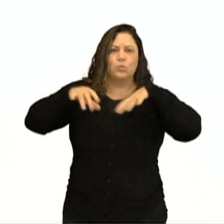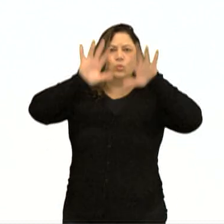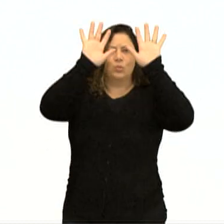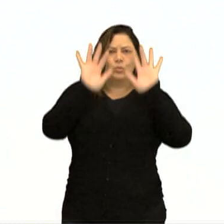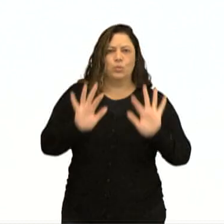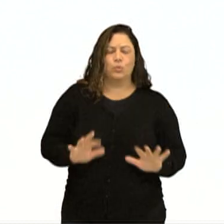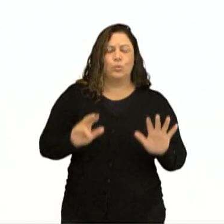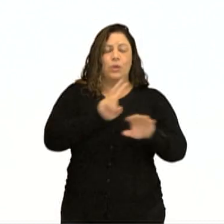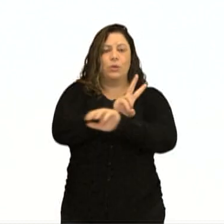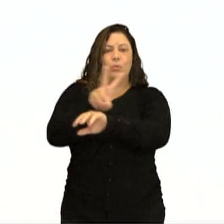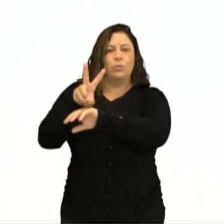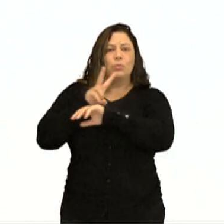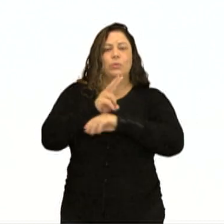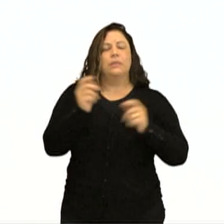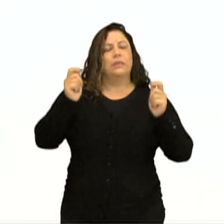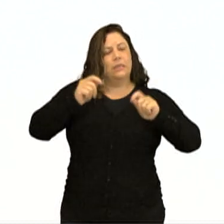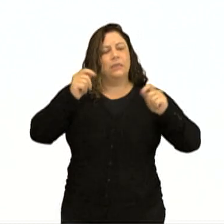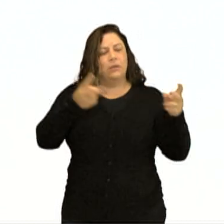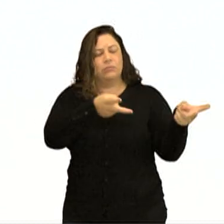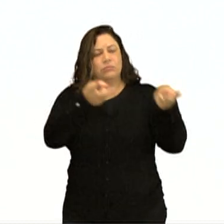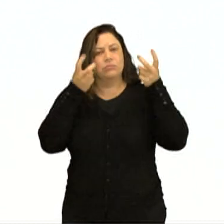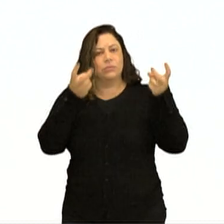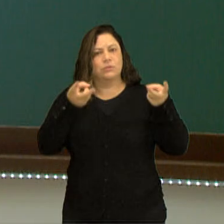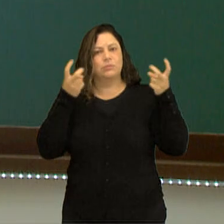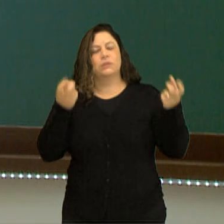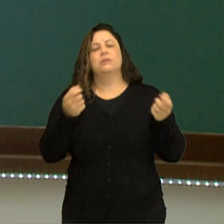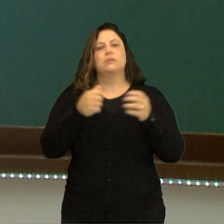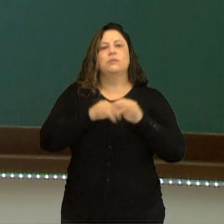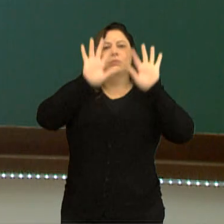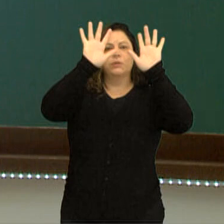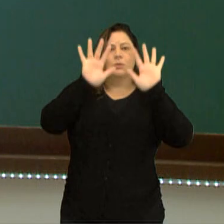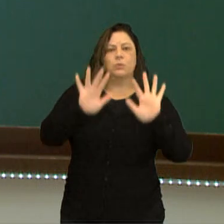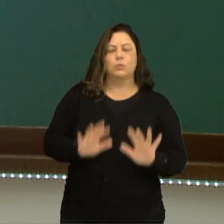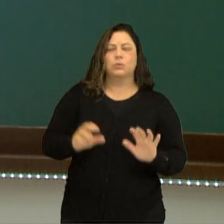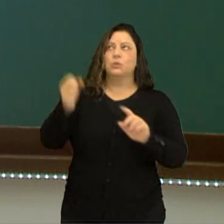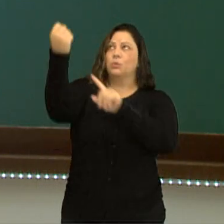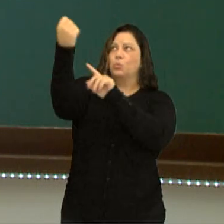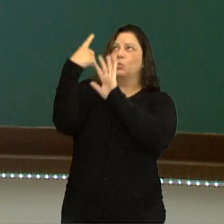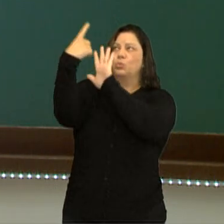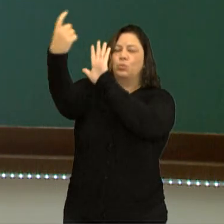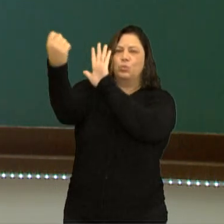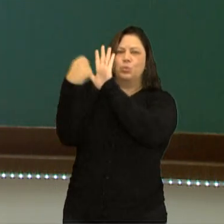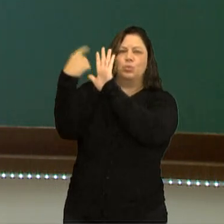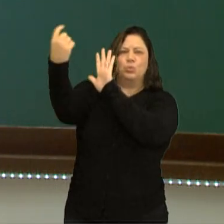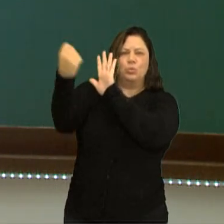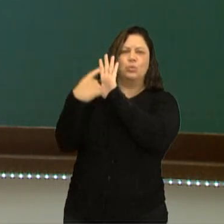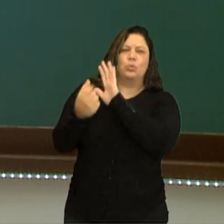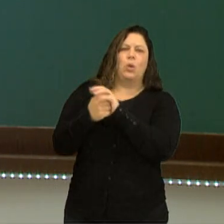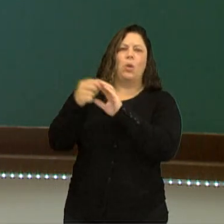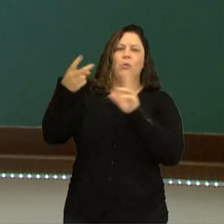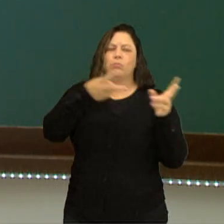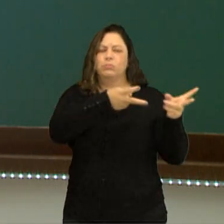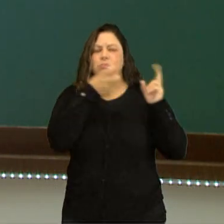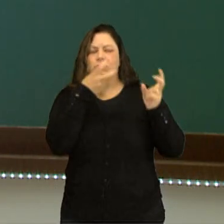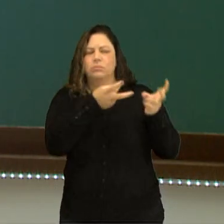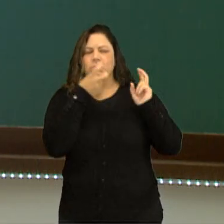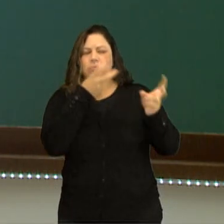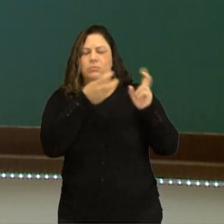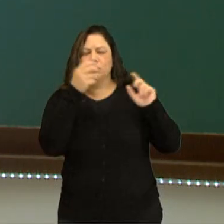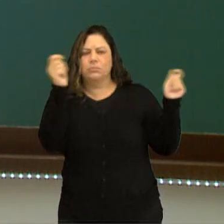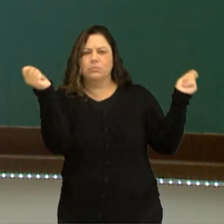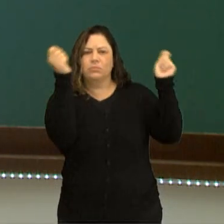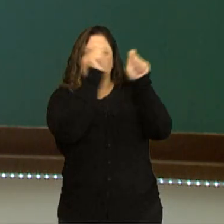é a questão de proteção. Você pode perceber, uma cortina ela protege do sol, protege de alguém ficar observando, traz